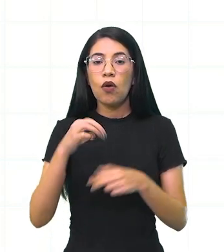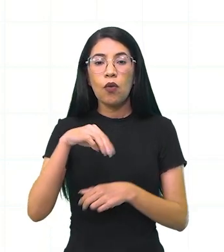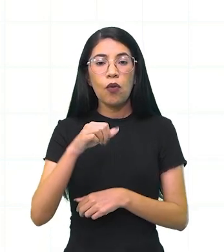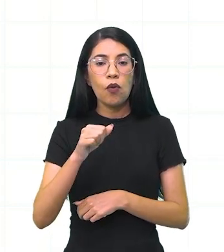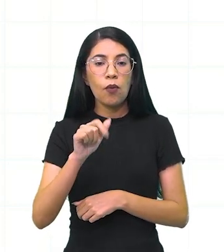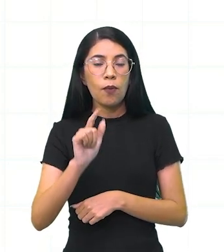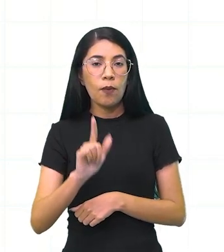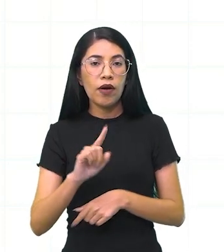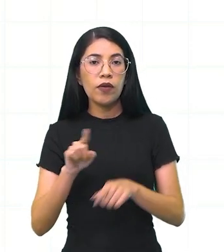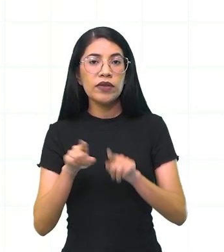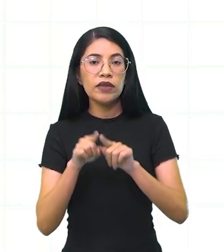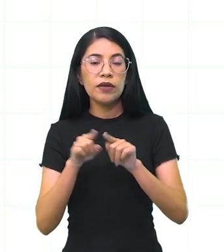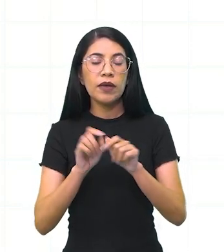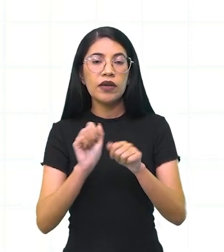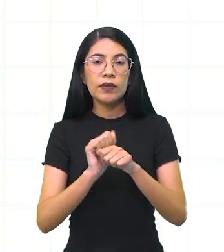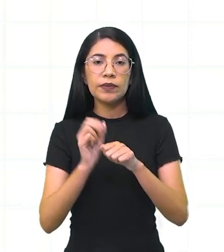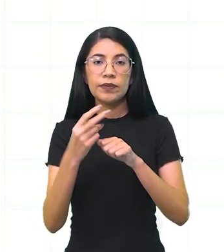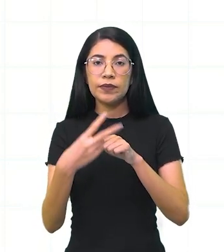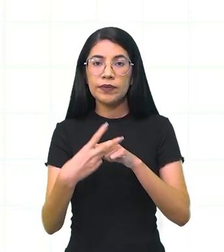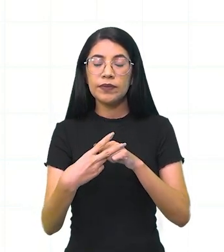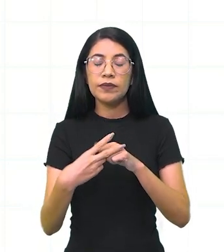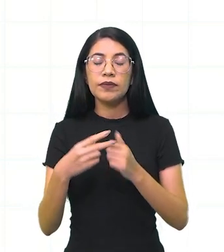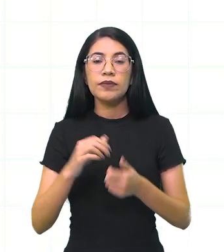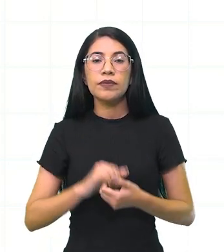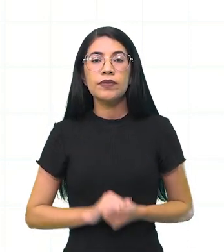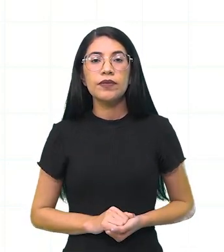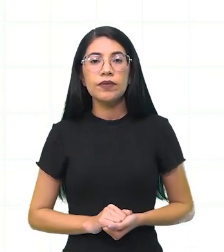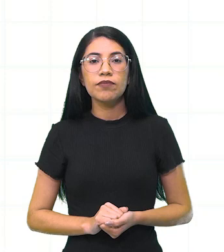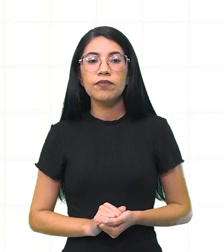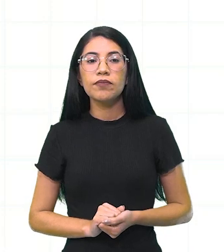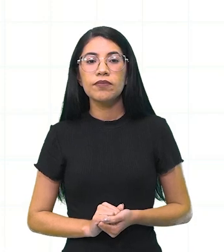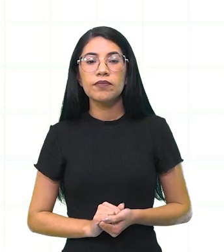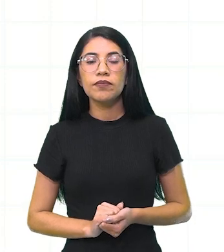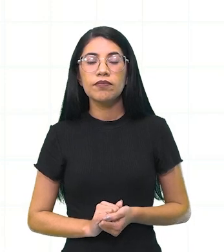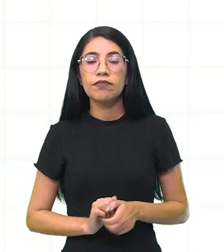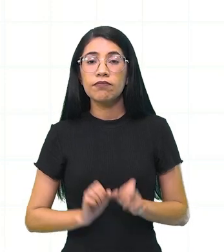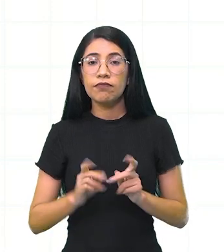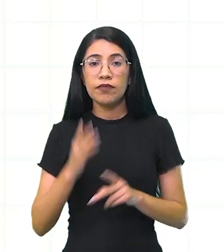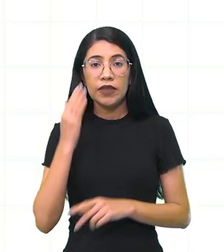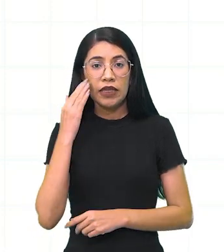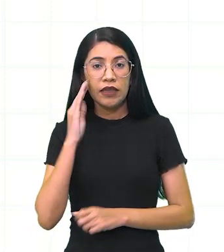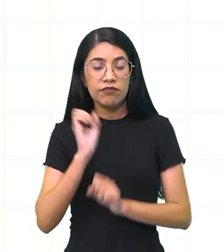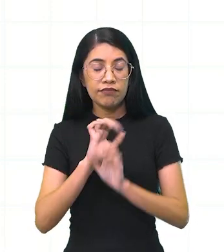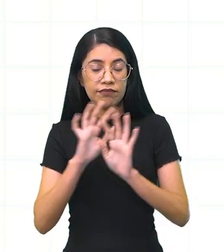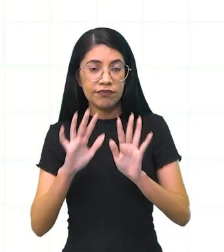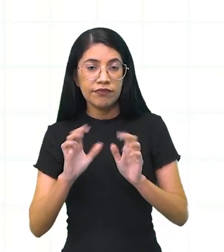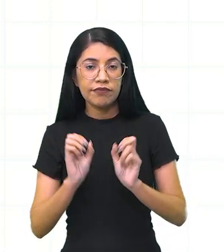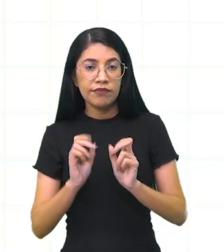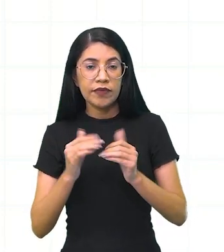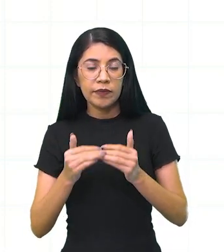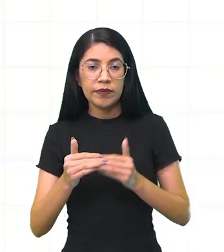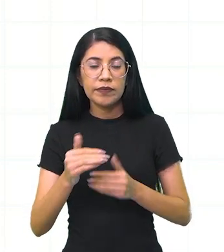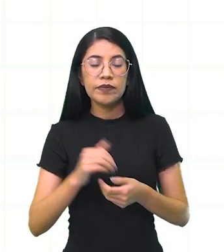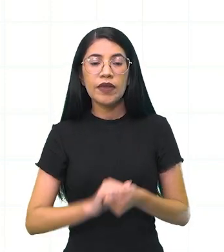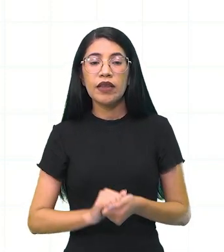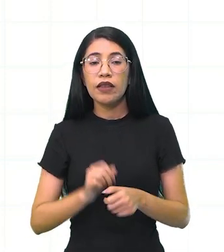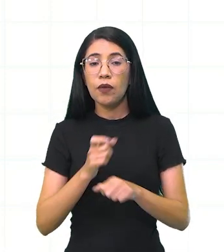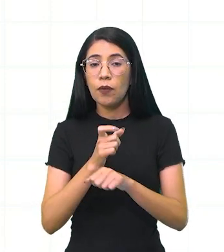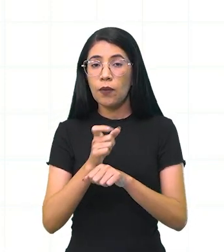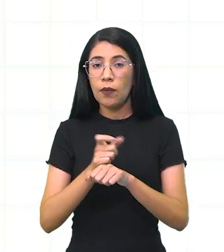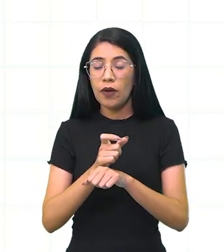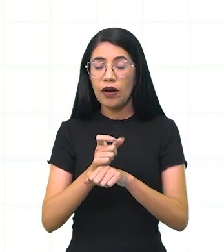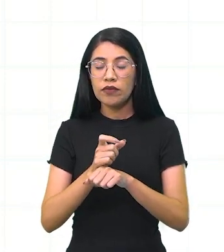vai ser um advérbio. Ok, entendido? Então, o advérbio é essa palavra